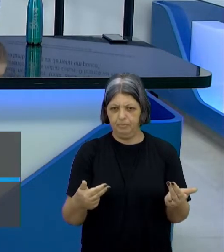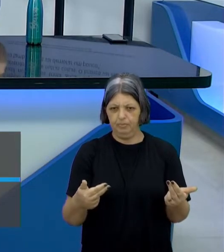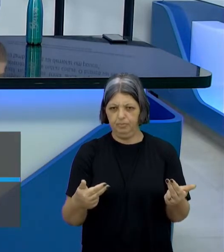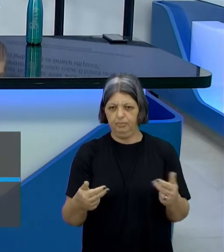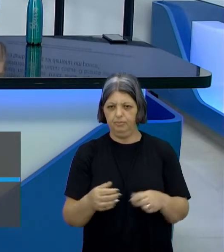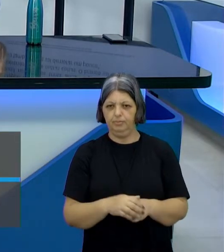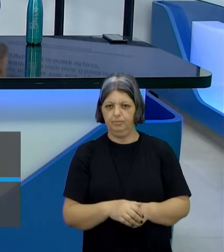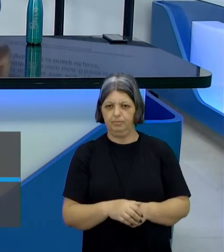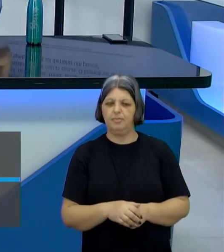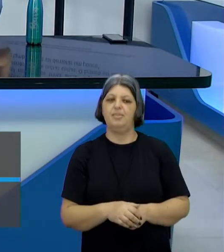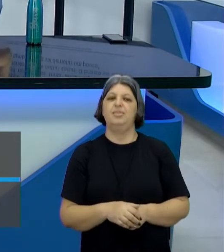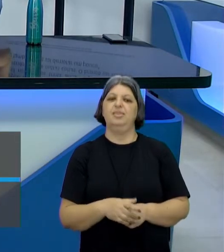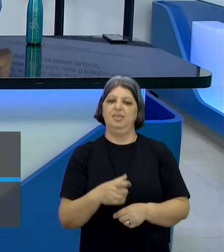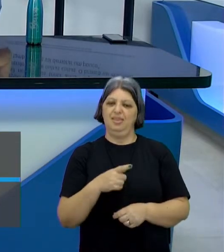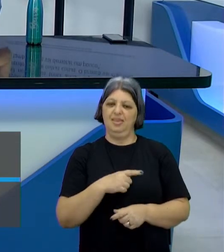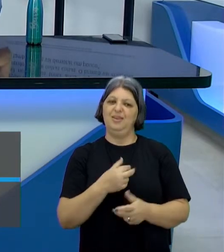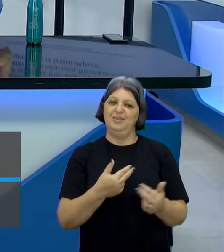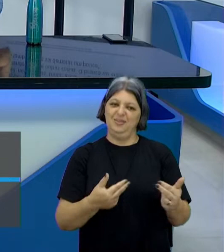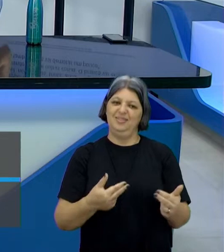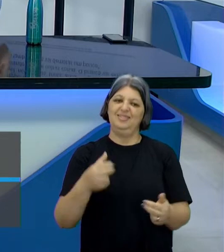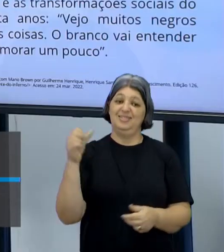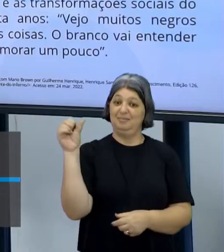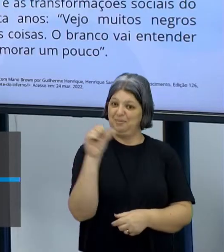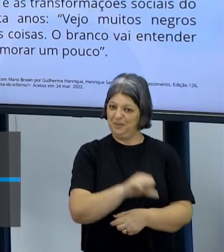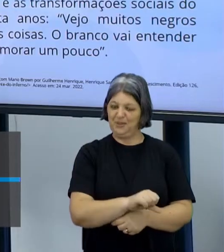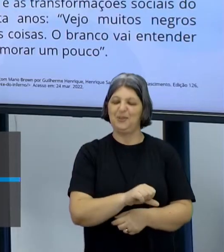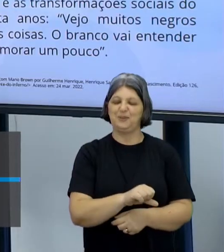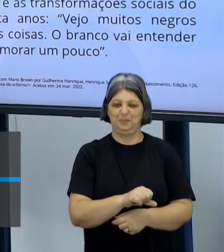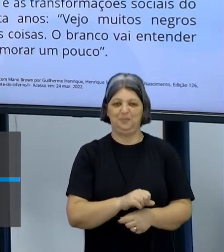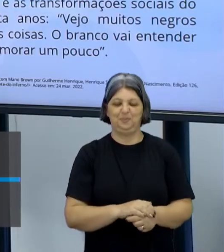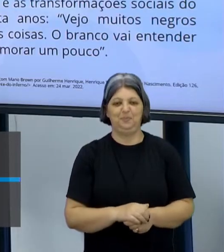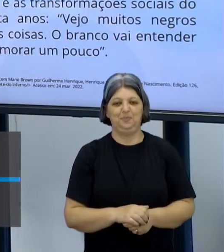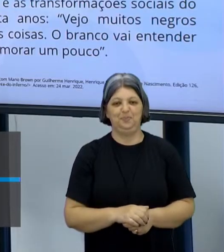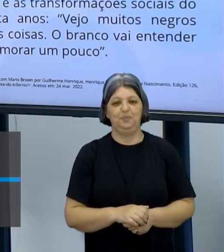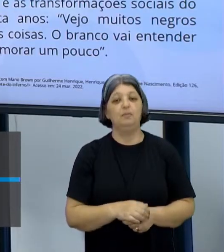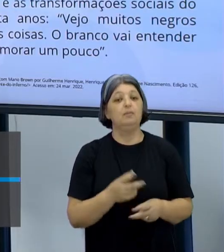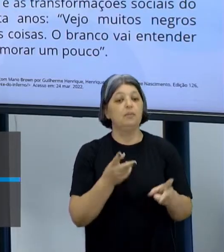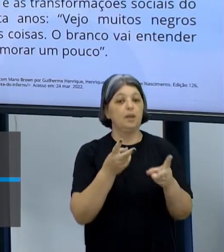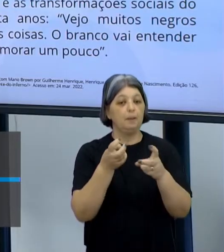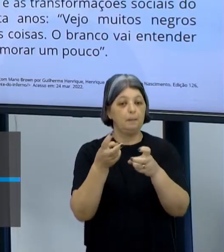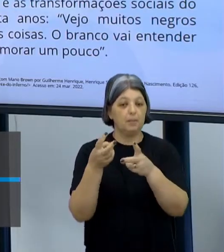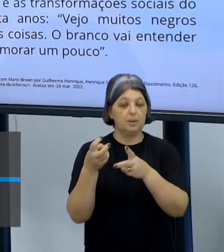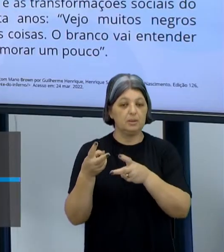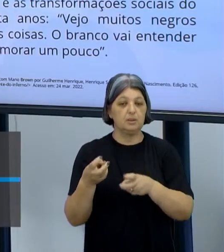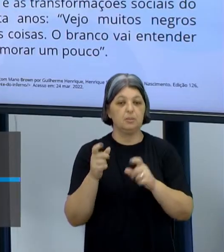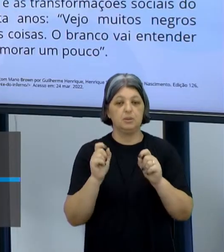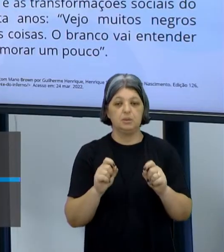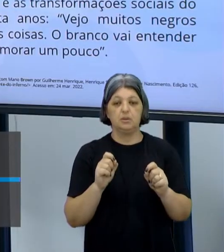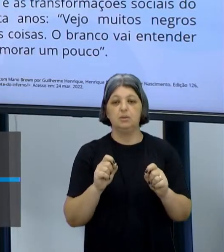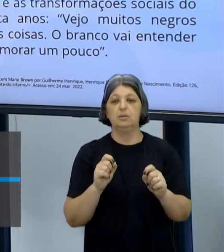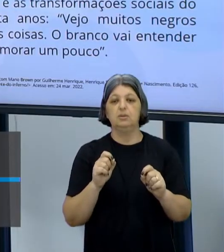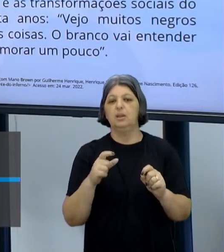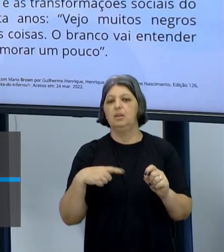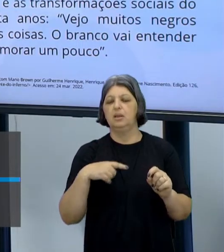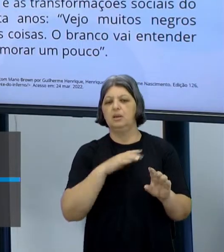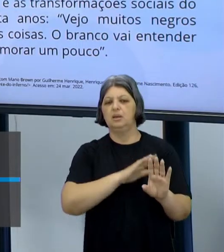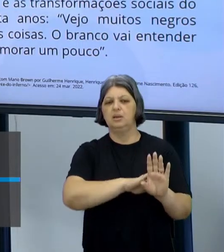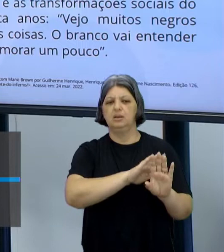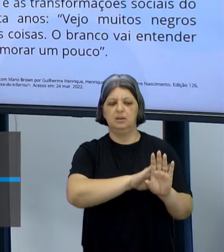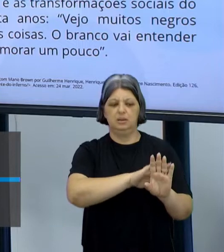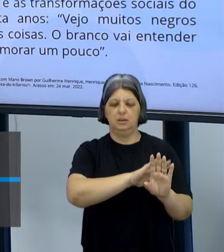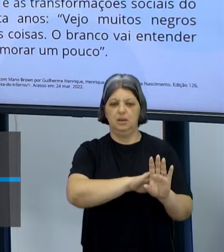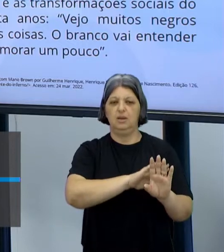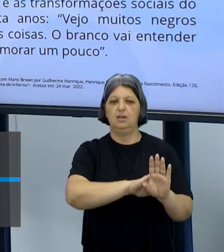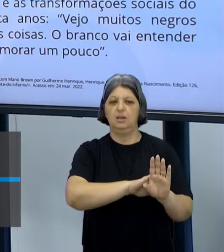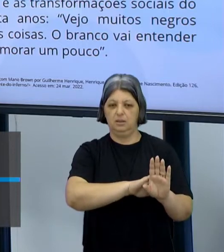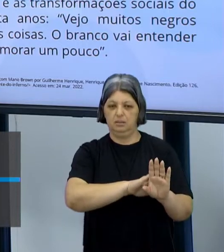não, eu tenho um inferno pior. Não é? Tá? Então, observando aí a subjetividade, aquilo que nós já